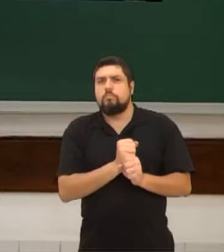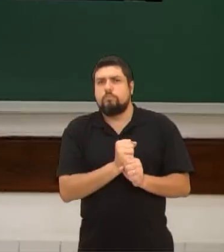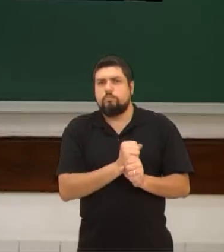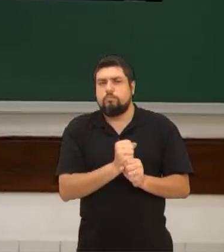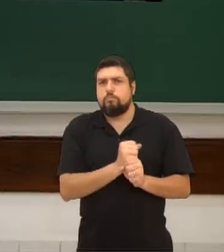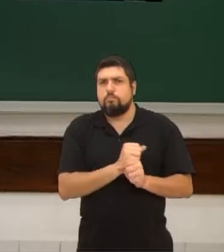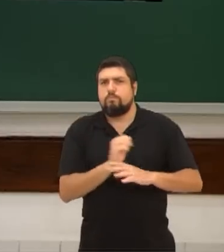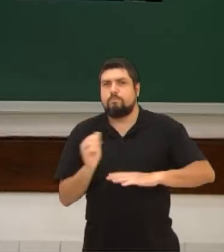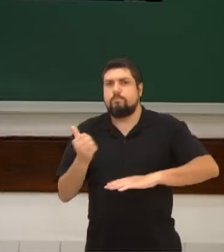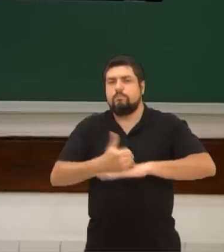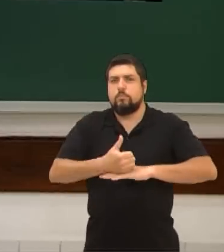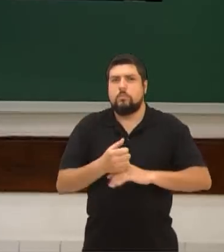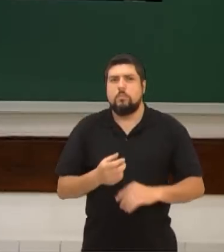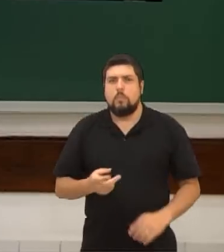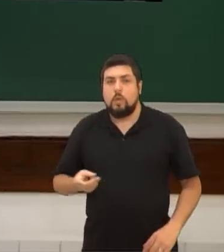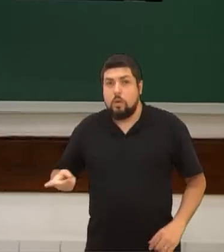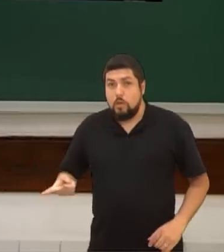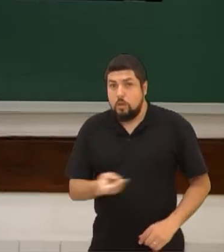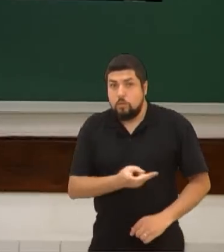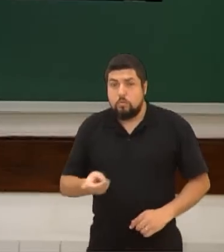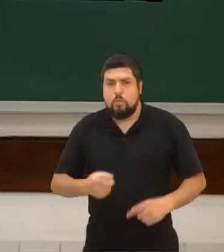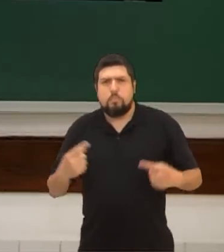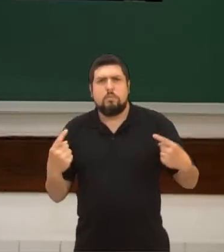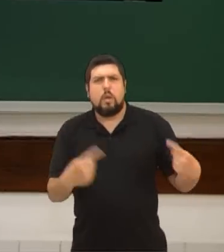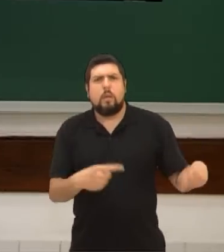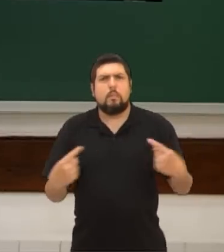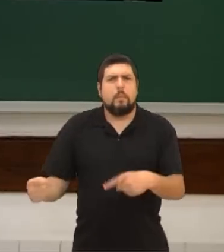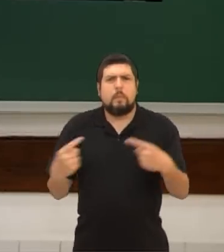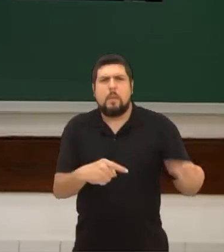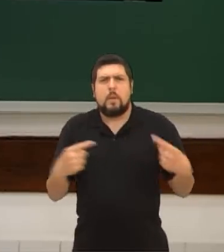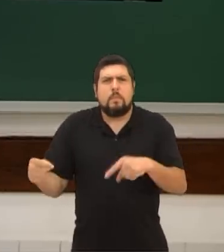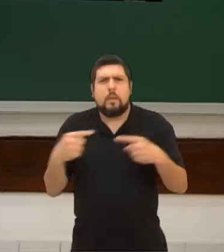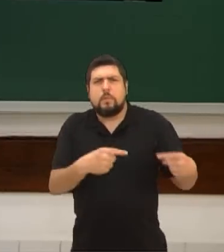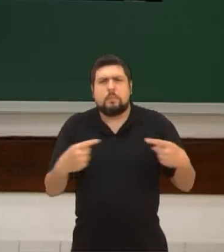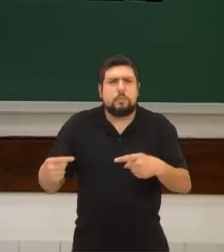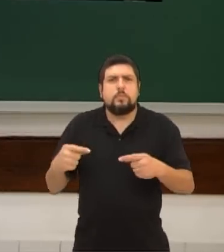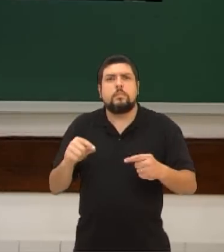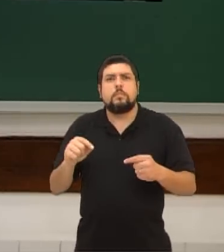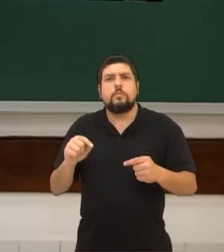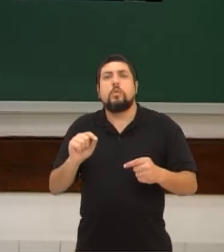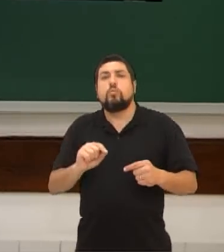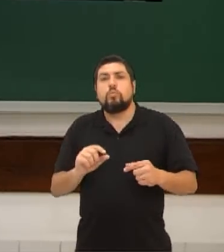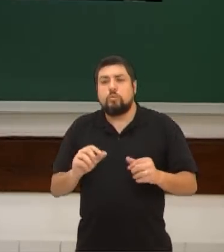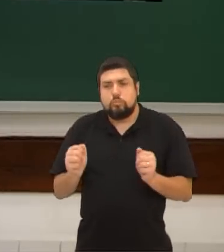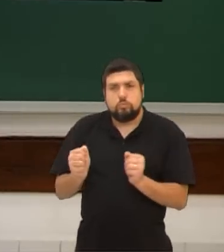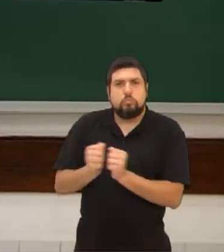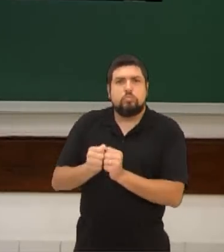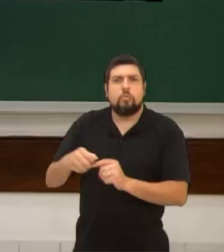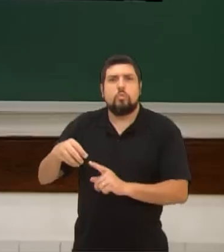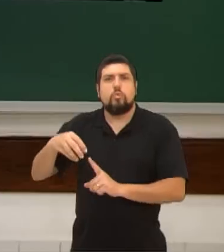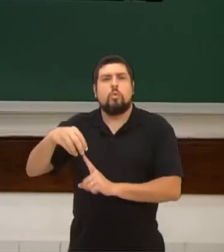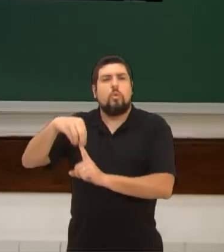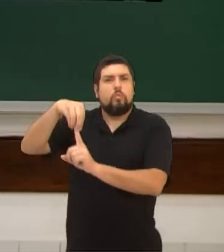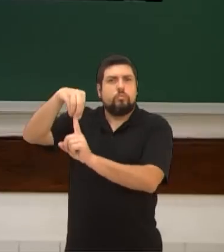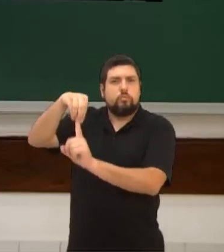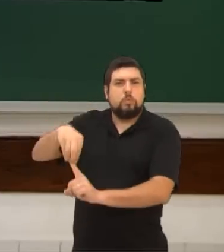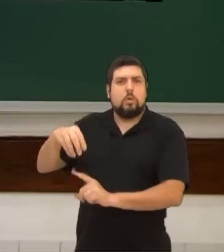partidos disputavam as eleições aqui no Brasil, disputavam o poder junto a Dom Pedro, e pelo menos